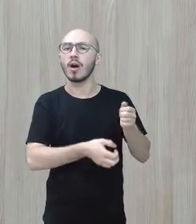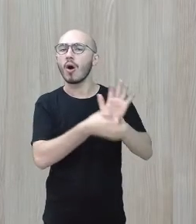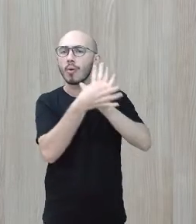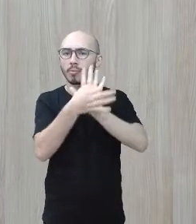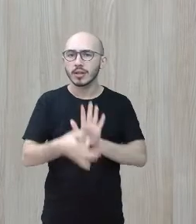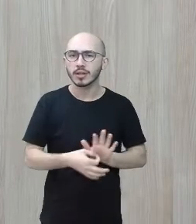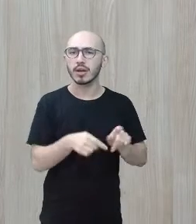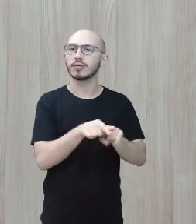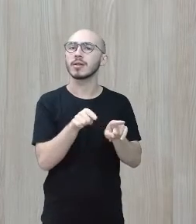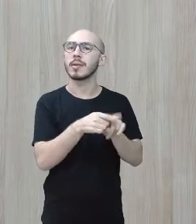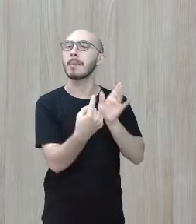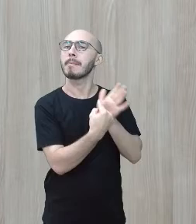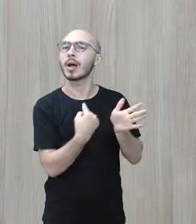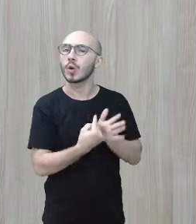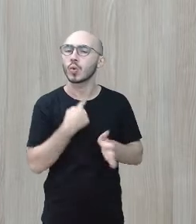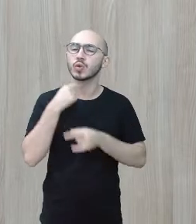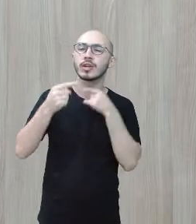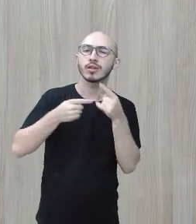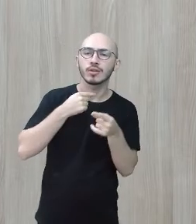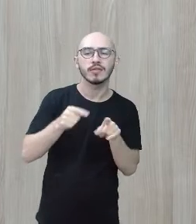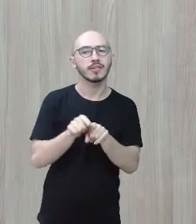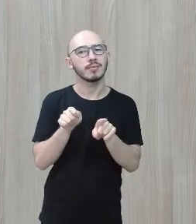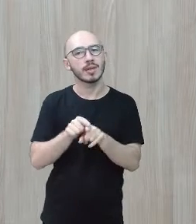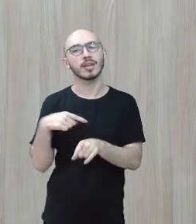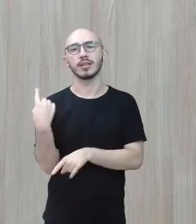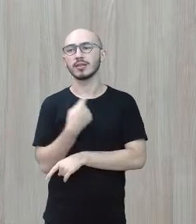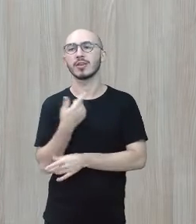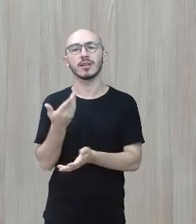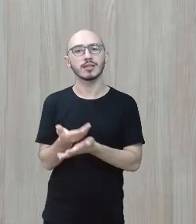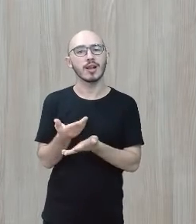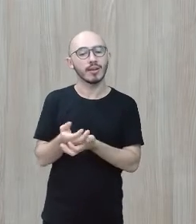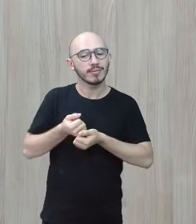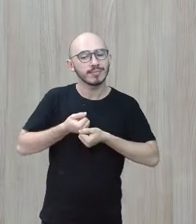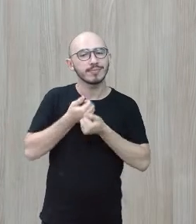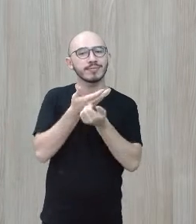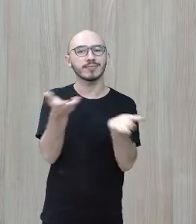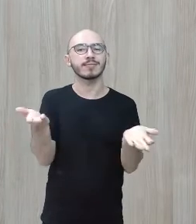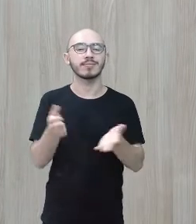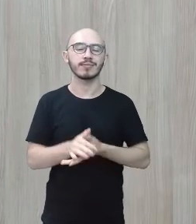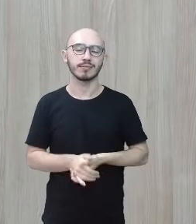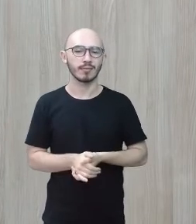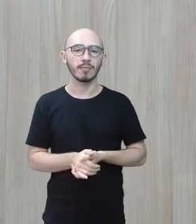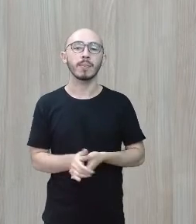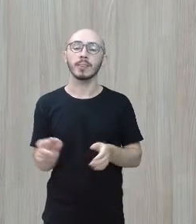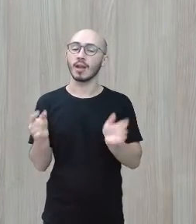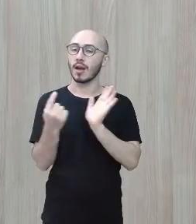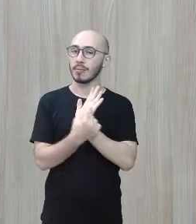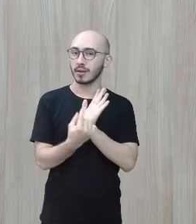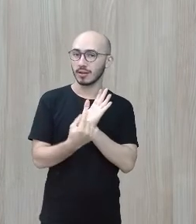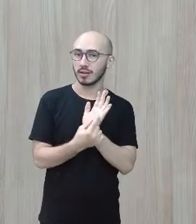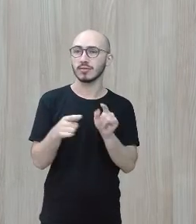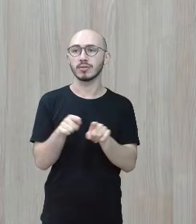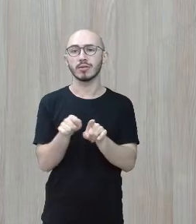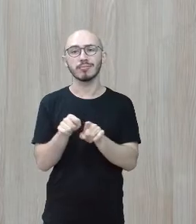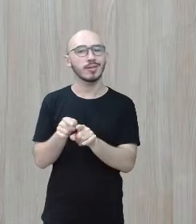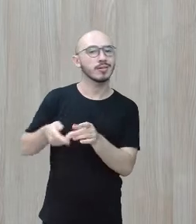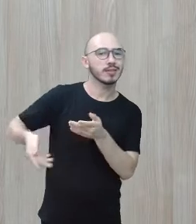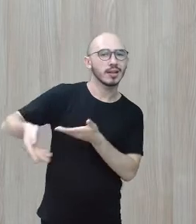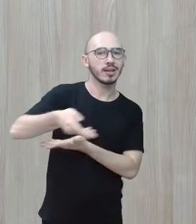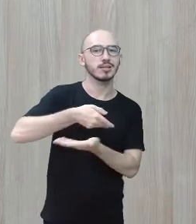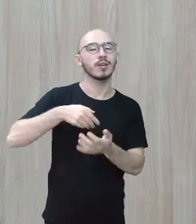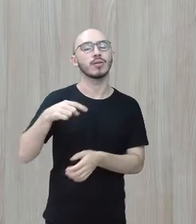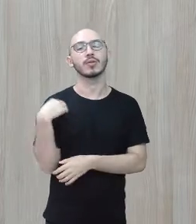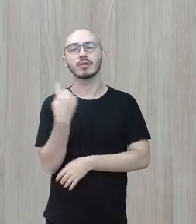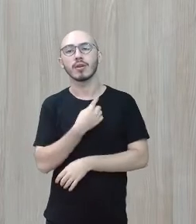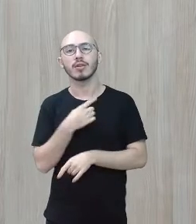vocês trouxerem, Afinal de contas, essa aula é feita para vocês, tá certo? Além do aplicativo trazer essa interação, a gente é